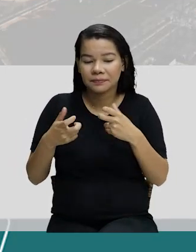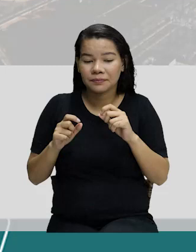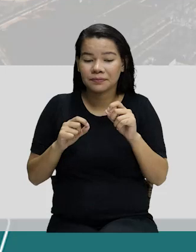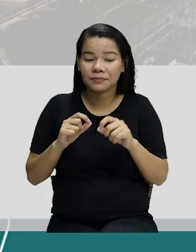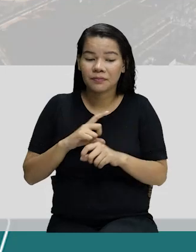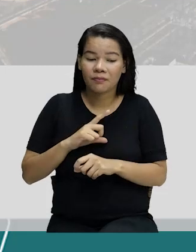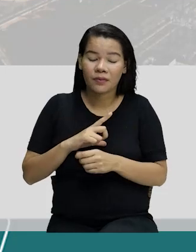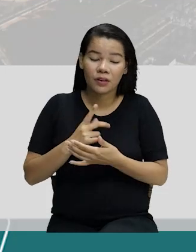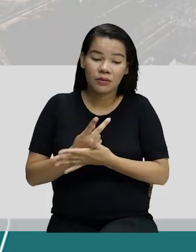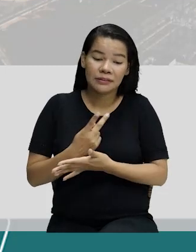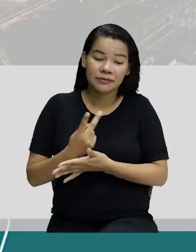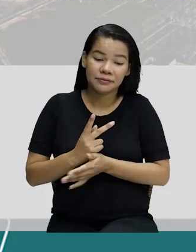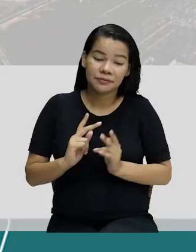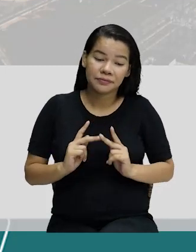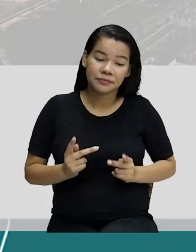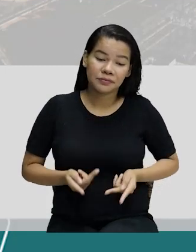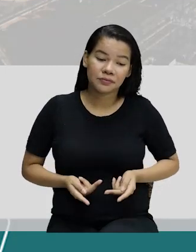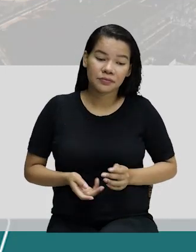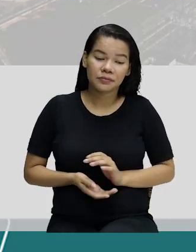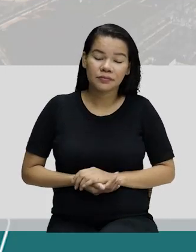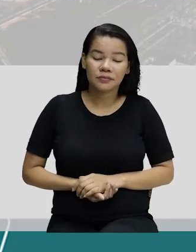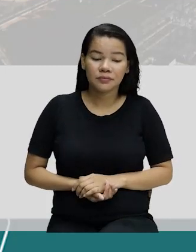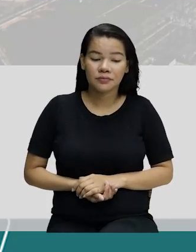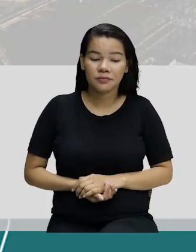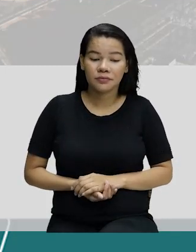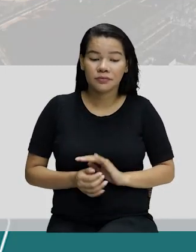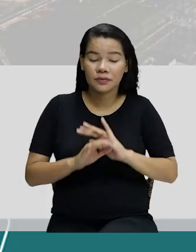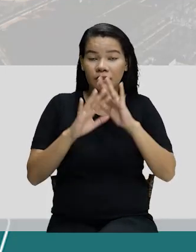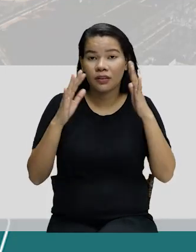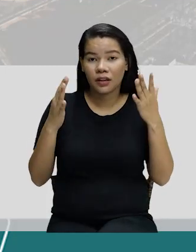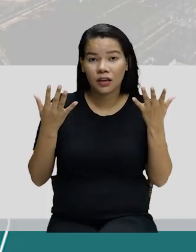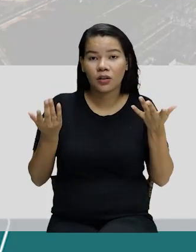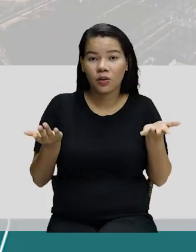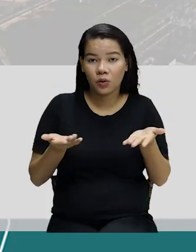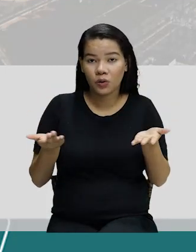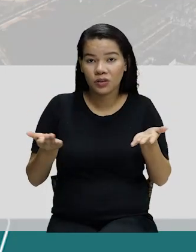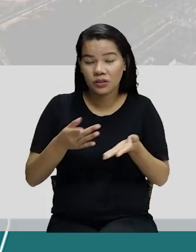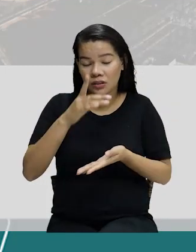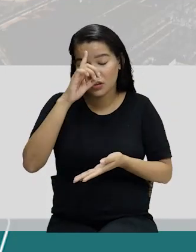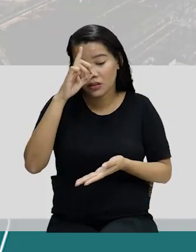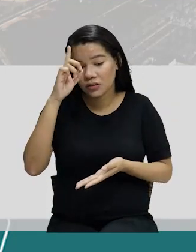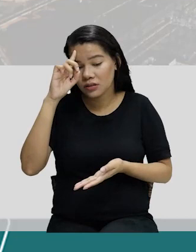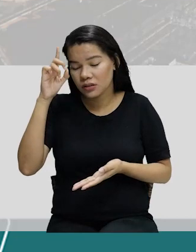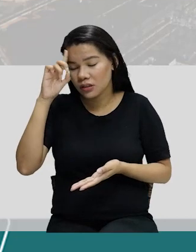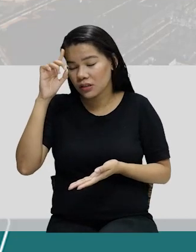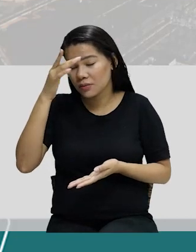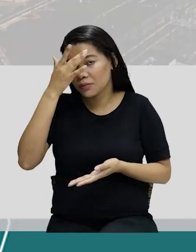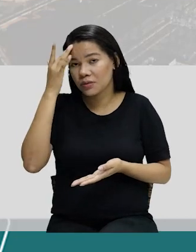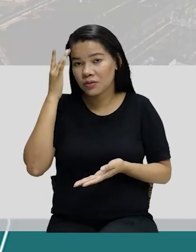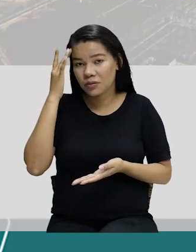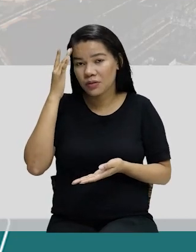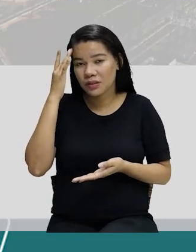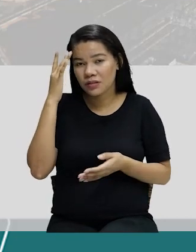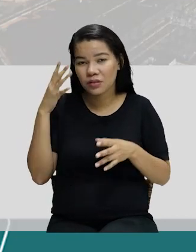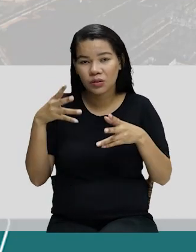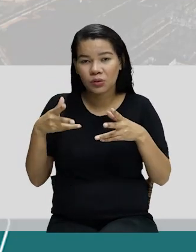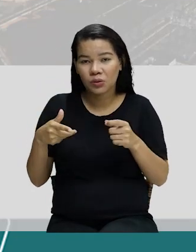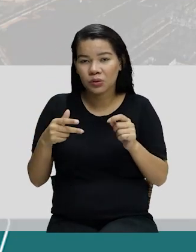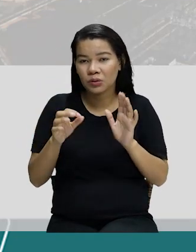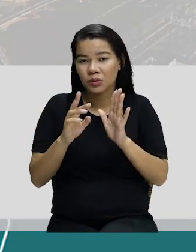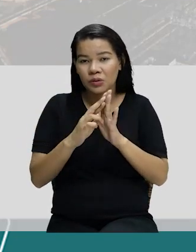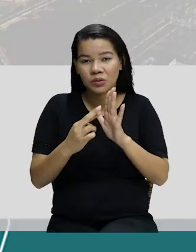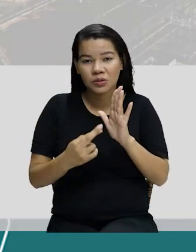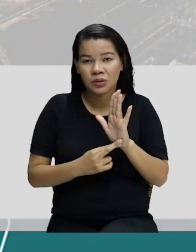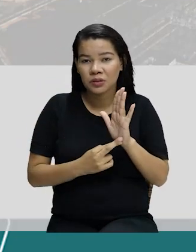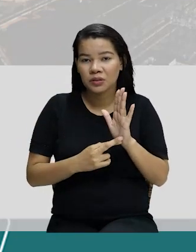protocolos de segurança tentam diminuir ao máximo esse tipo de acontecimento, uma vez